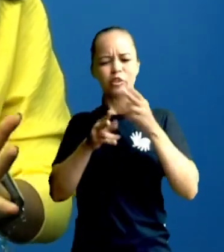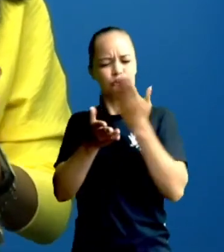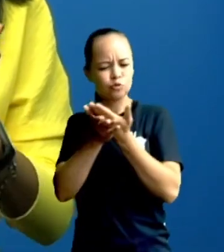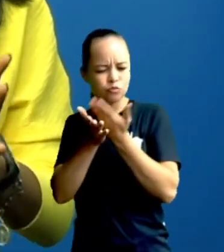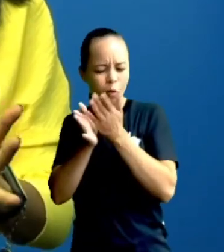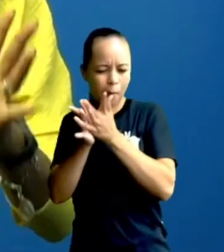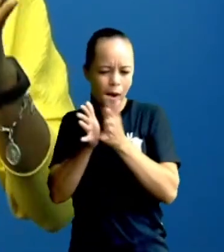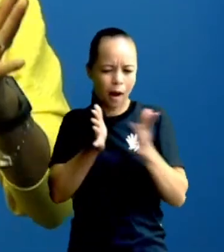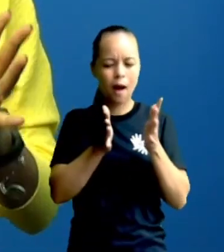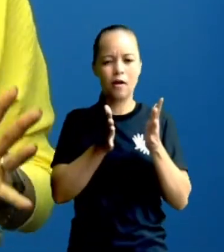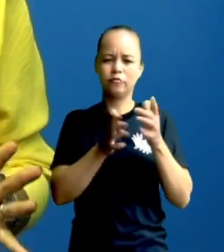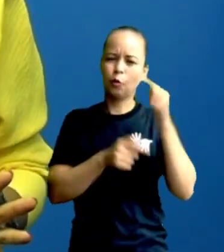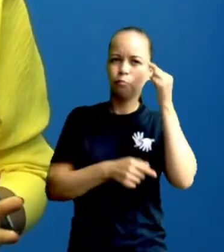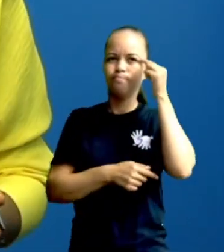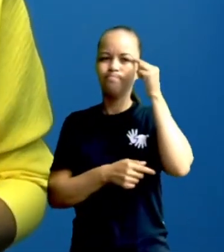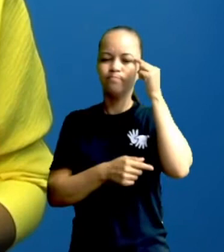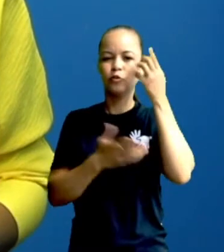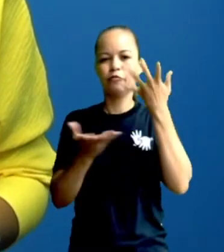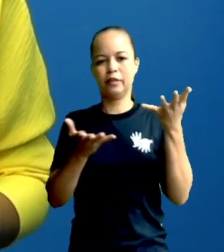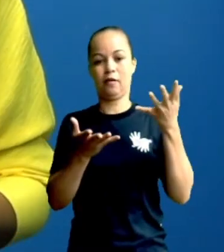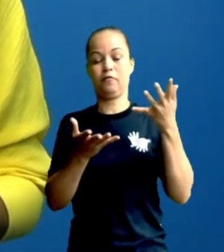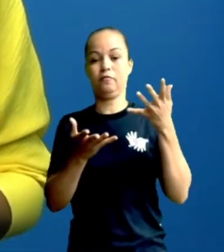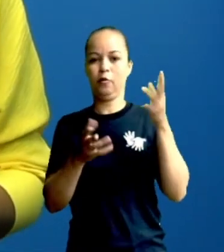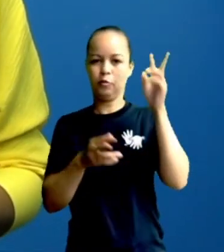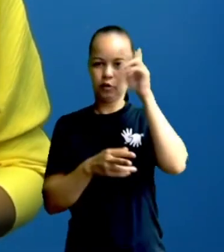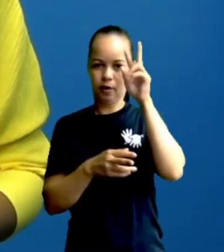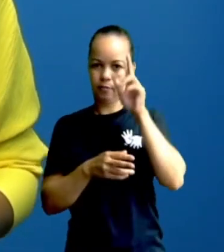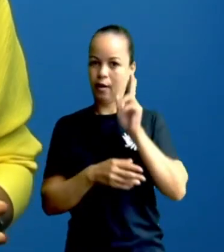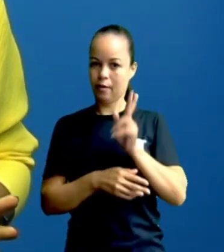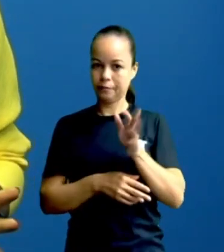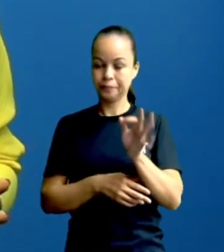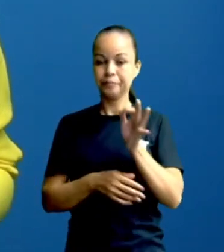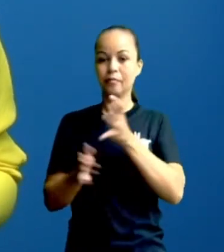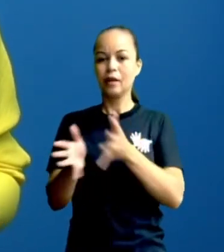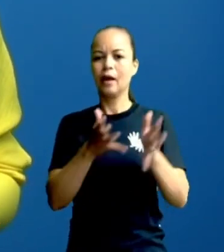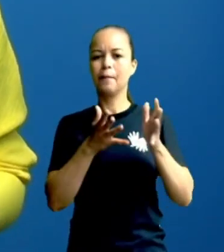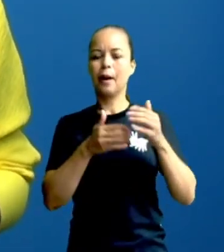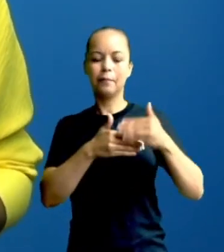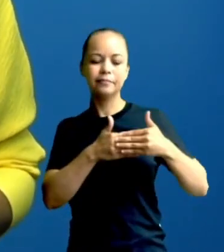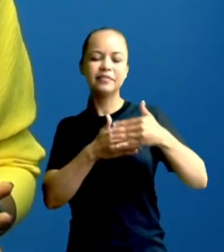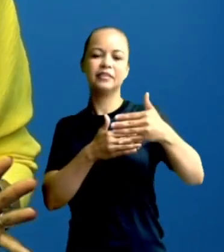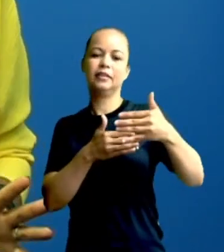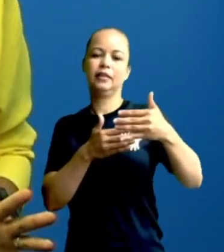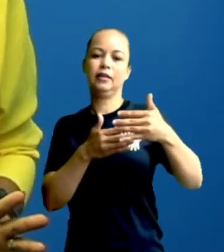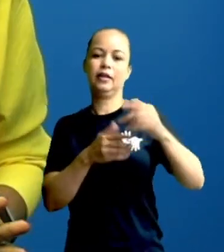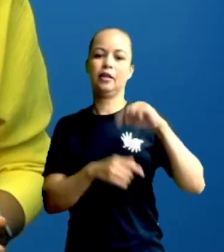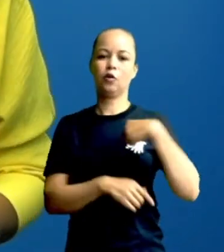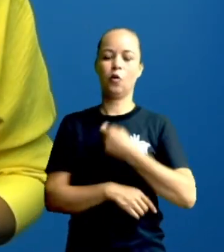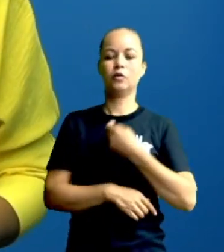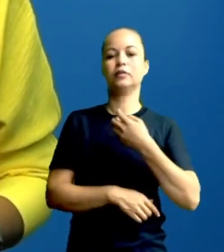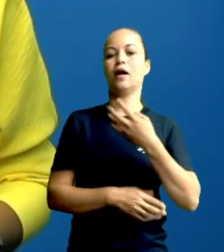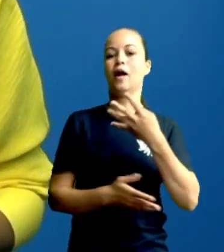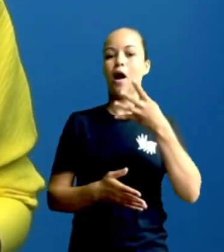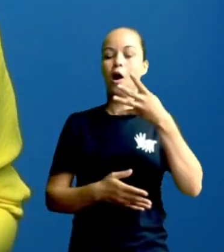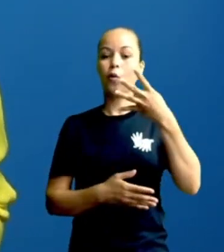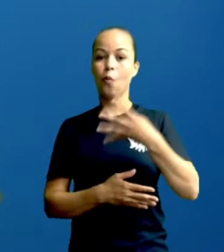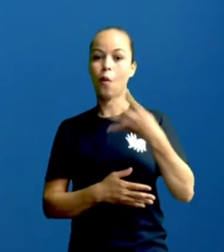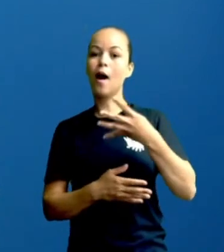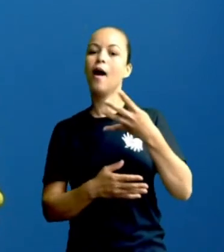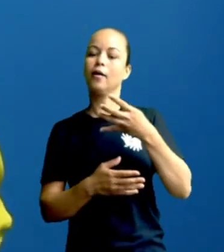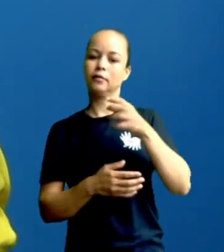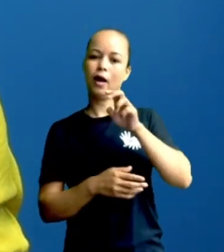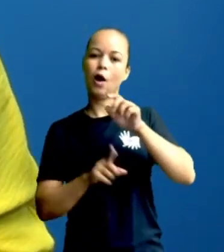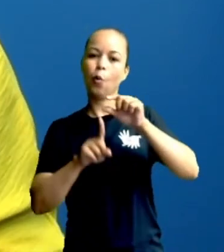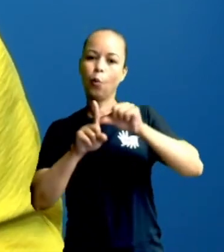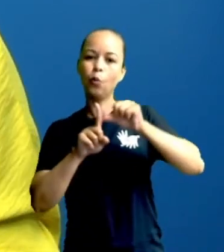lá, ó, na dúvida. Vamos lá relembrar para poder a gente seguir, né, na nossa quarta unidade aí, entre novembro e